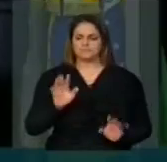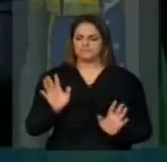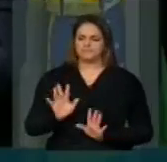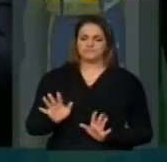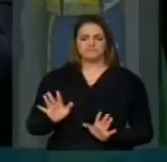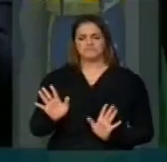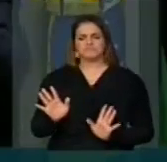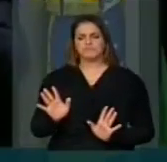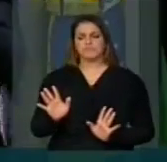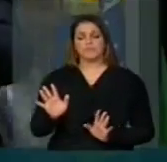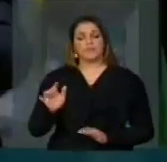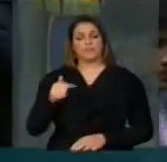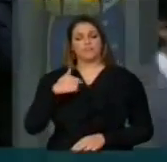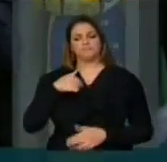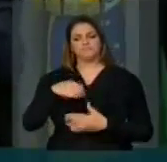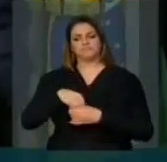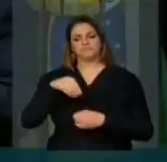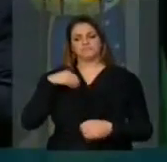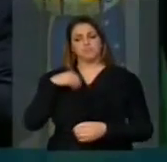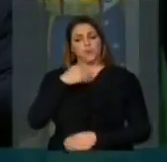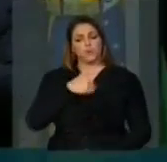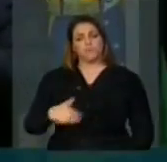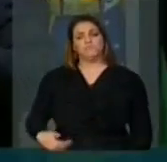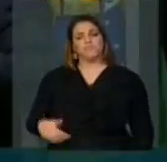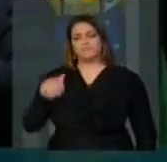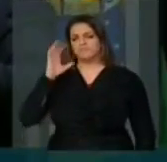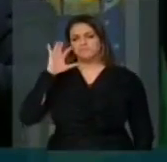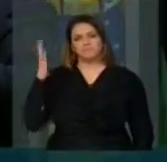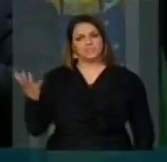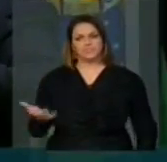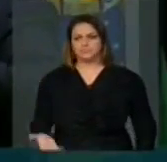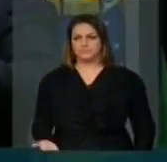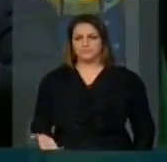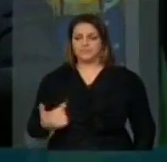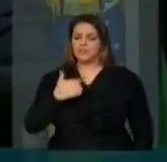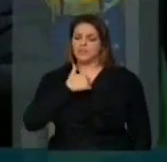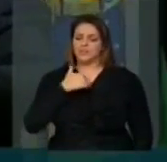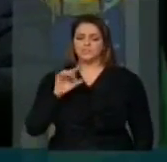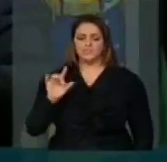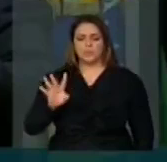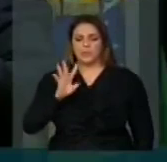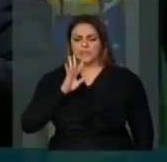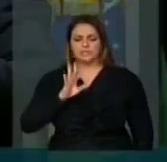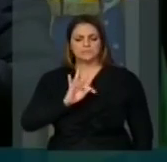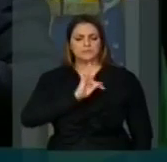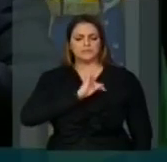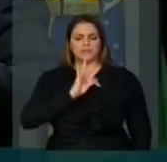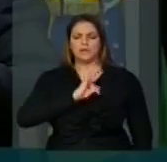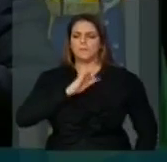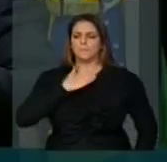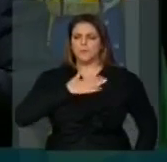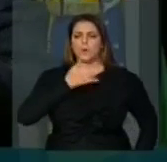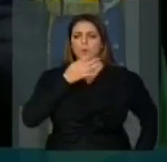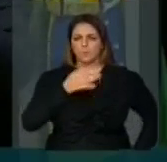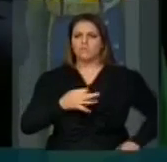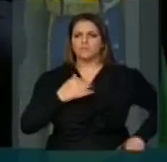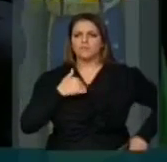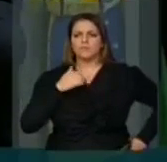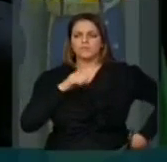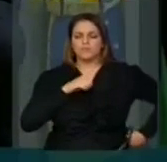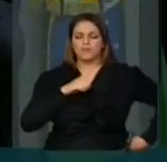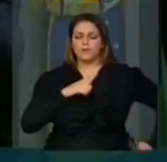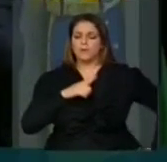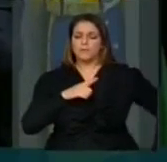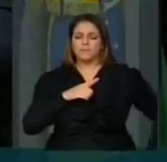uma questão que cabe ao governo resolver. Eu, tecnicamente, tenho a minha opinião, mas não